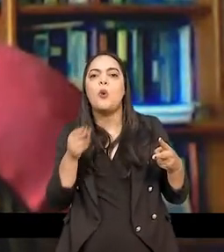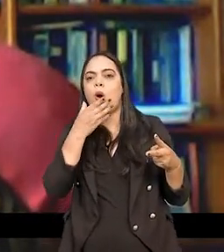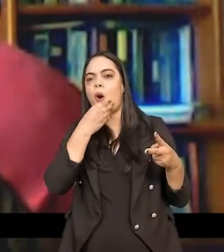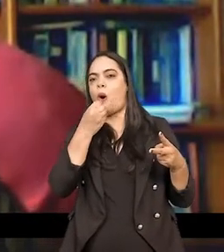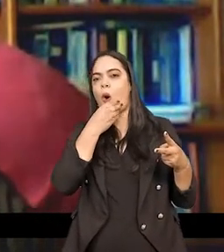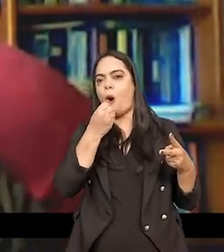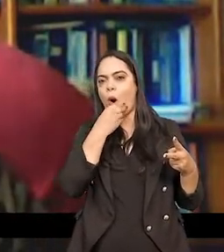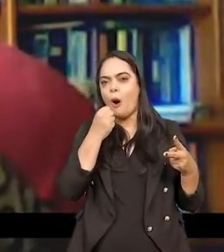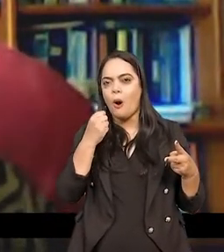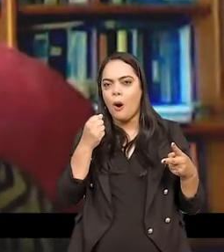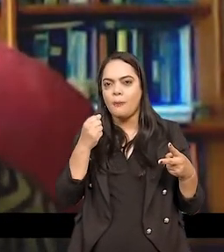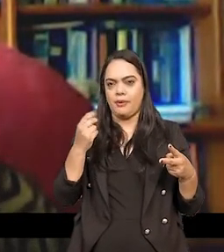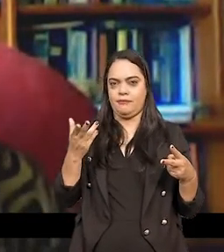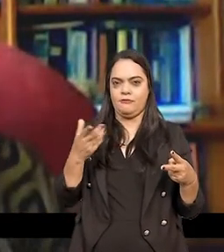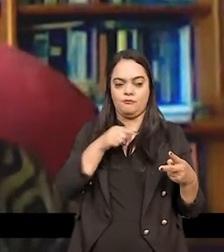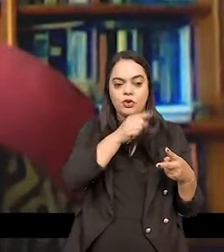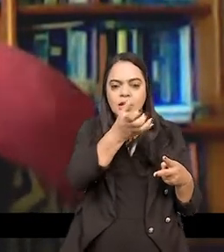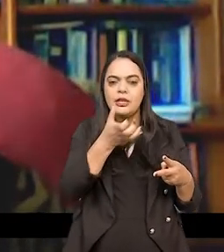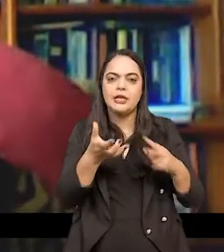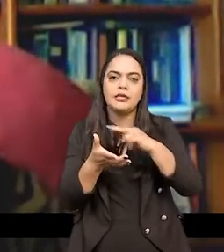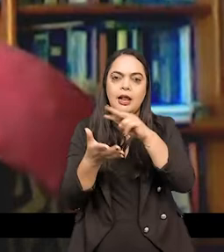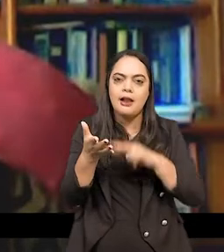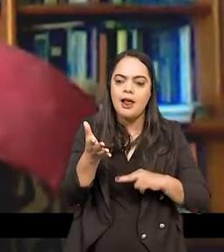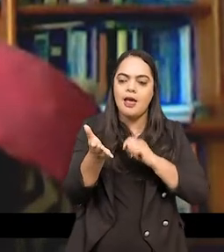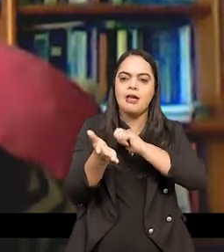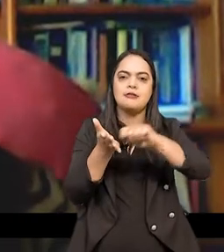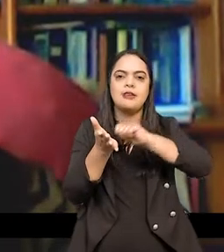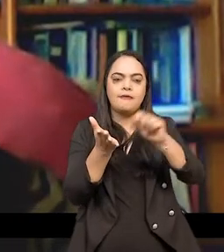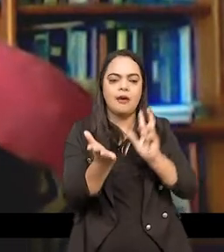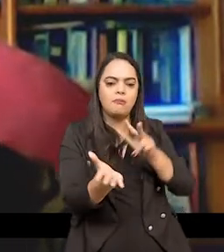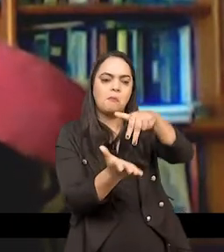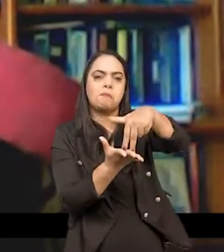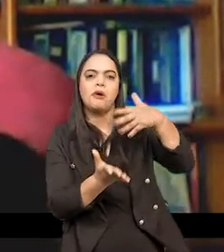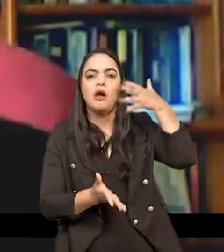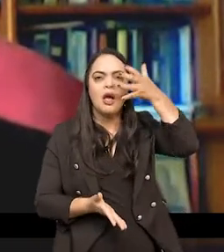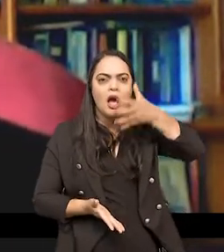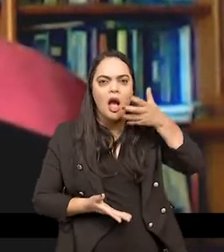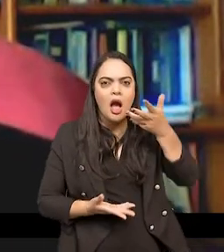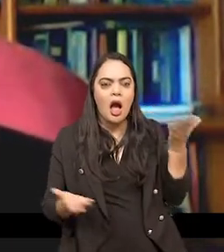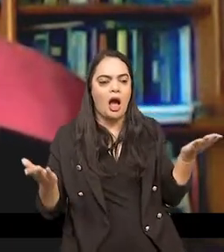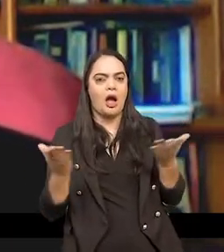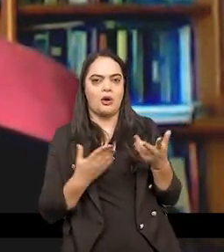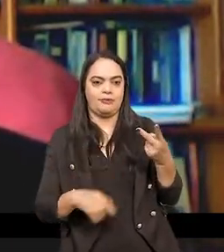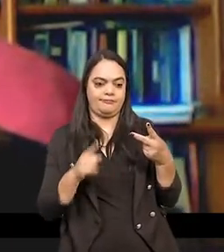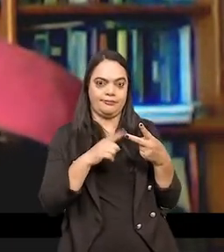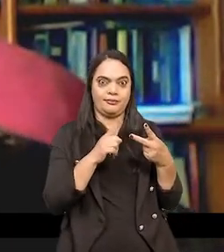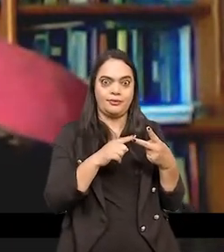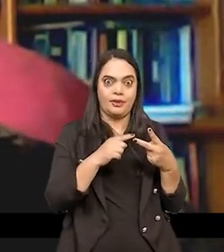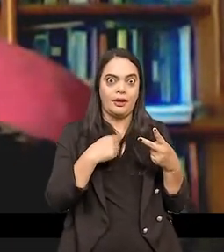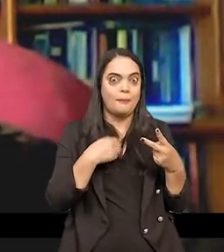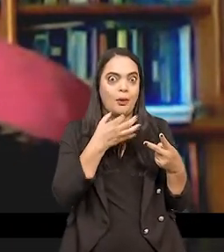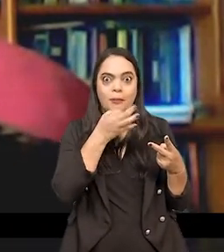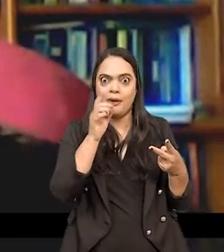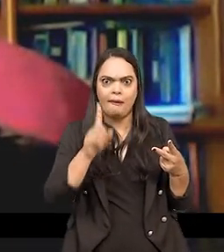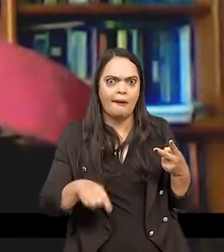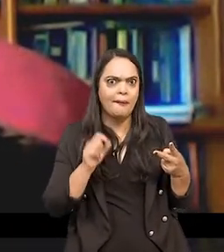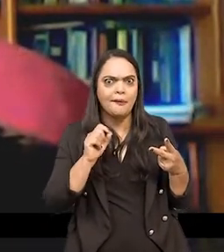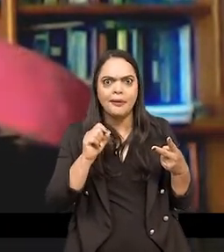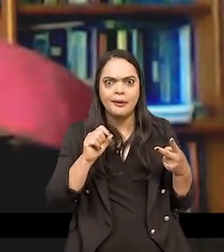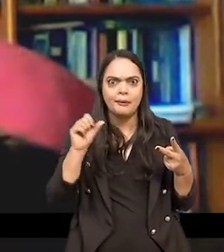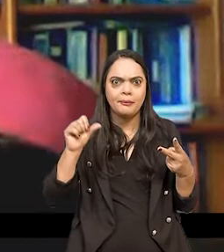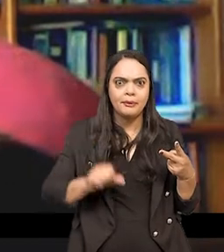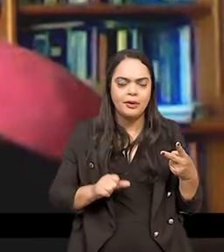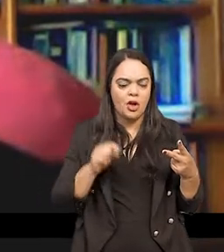homem de Estado quer dizer ler, escrever e ocupar a tribuna, e agora, para mim, vem a justificativa melhor. Traíste